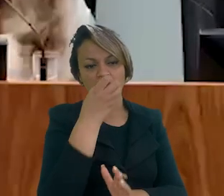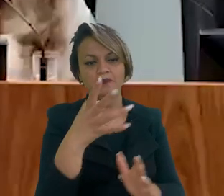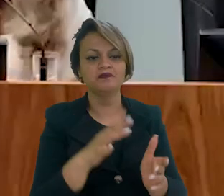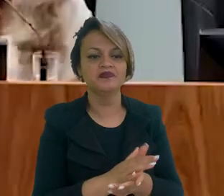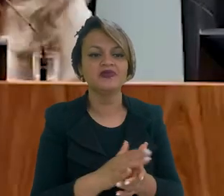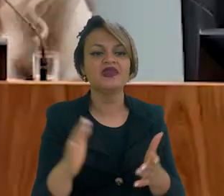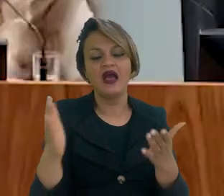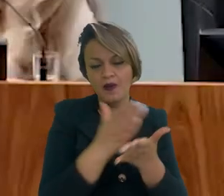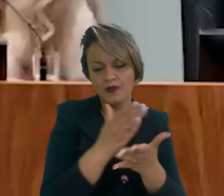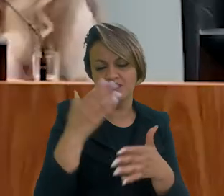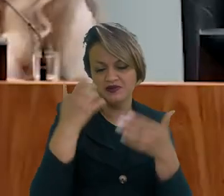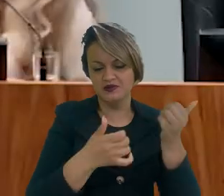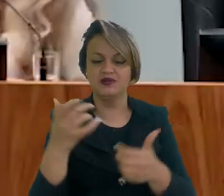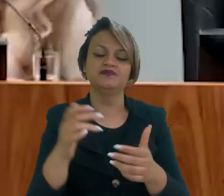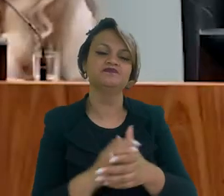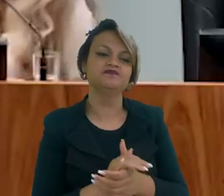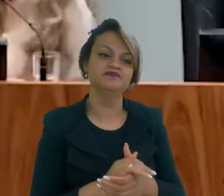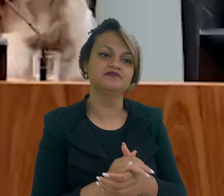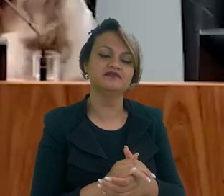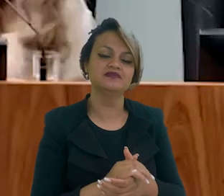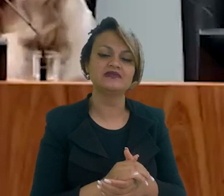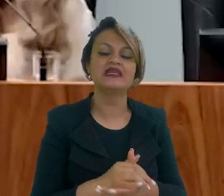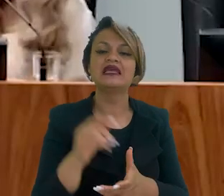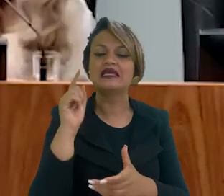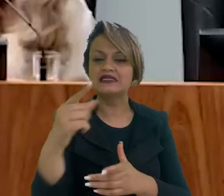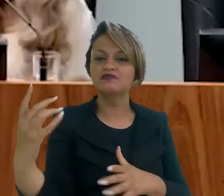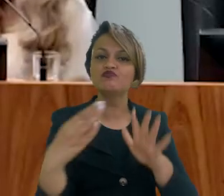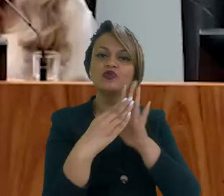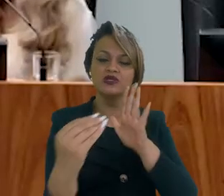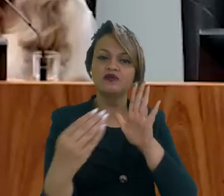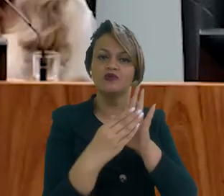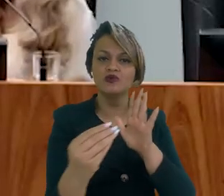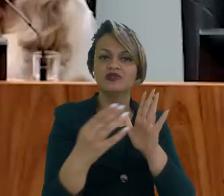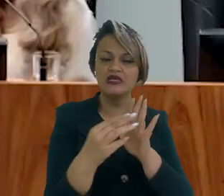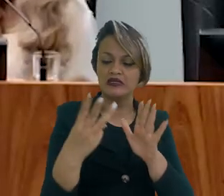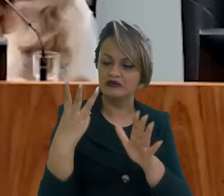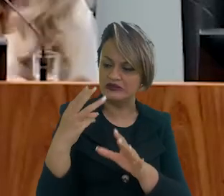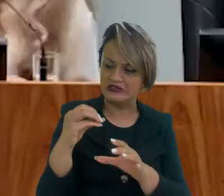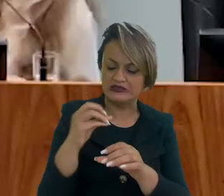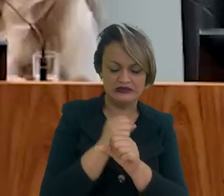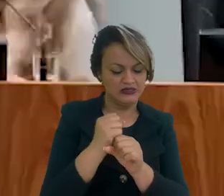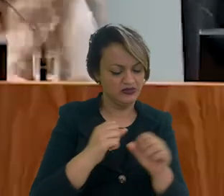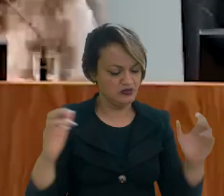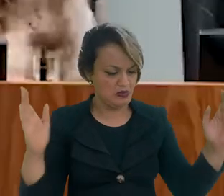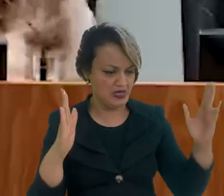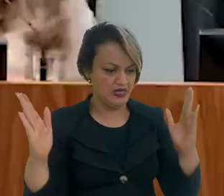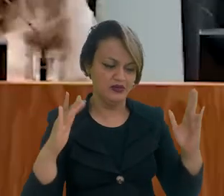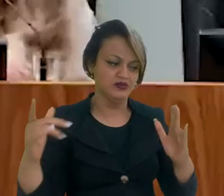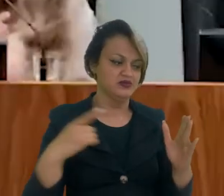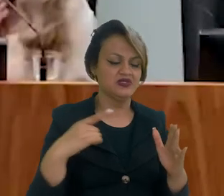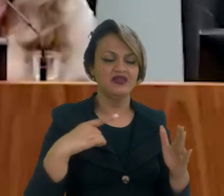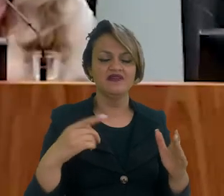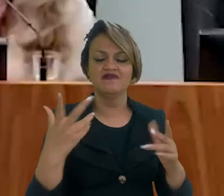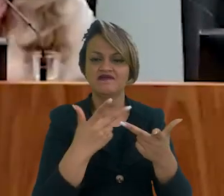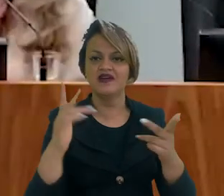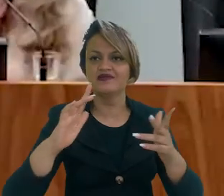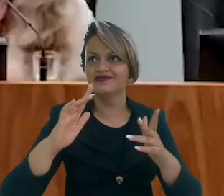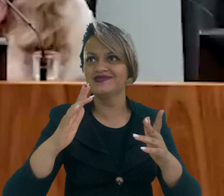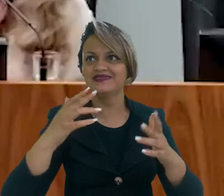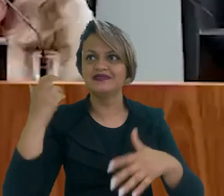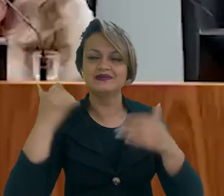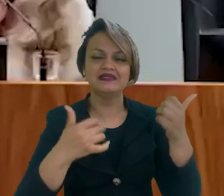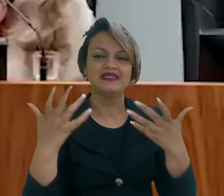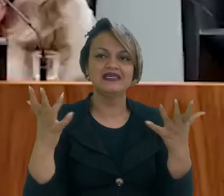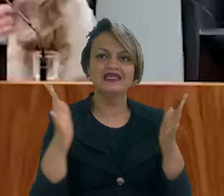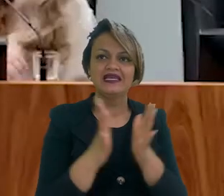e Doutora Leila são as perguntas são ótimas tem algumas considerações a respeito né essas esses modelos das